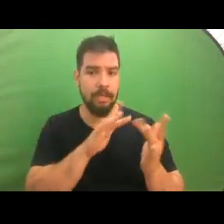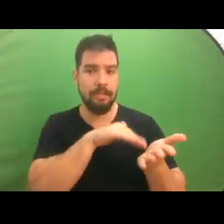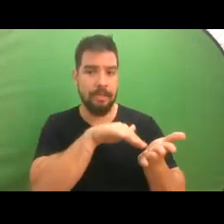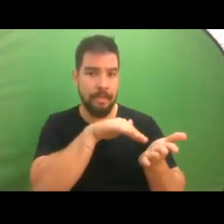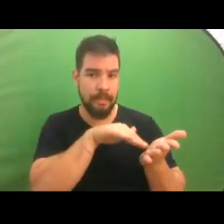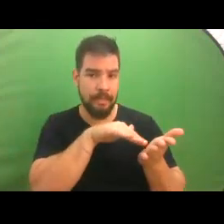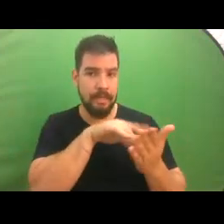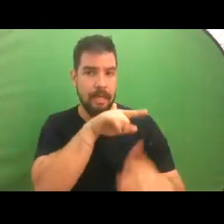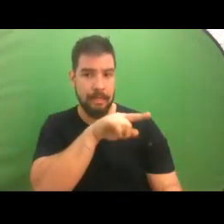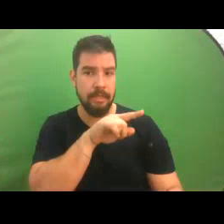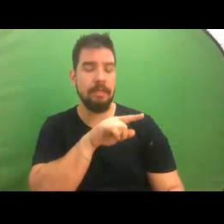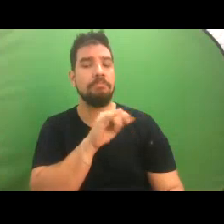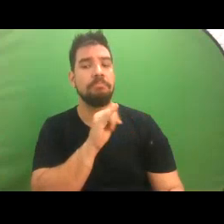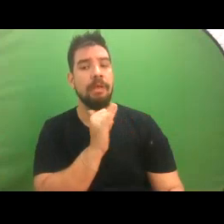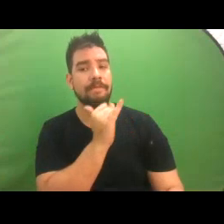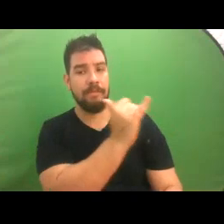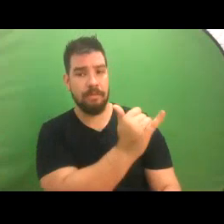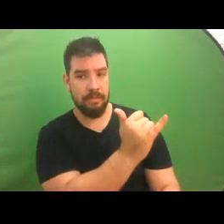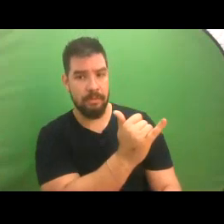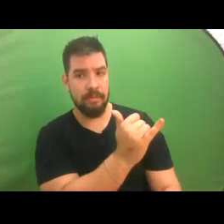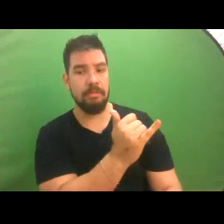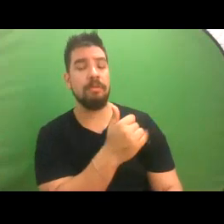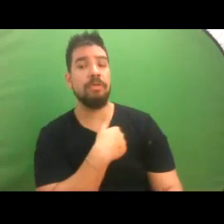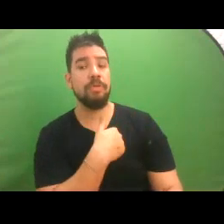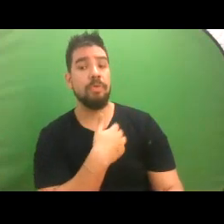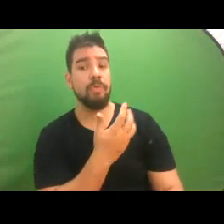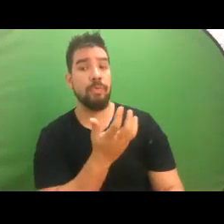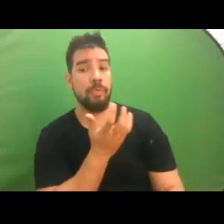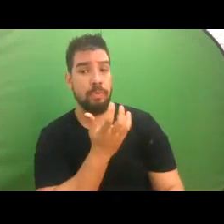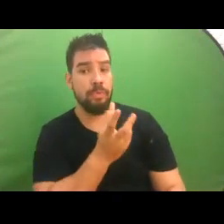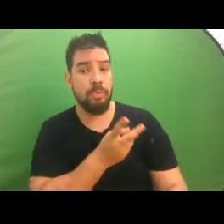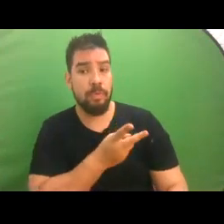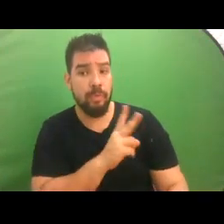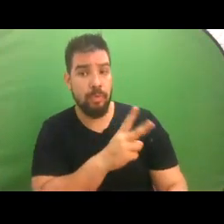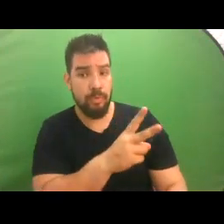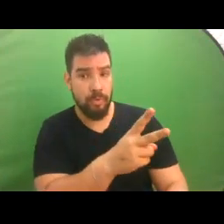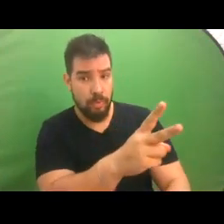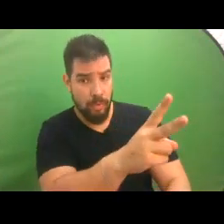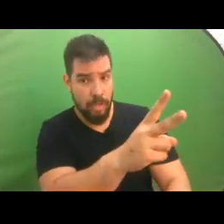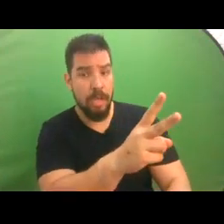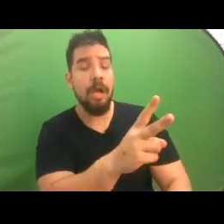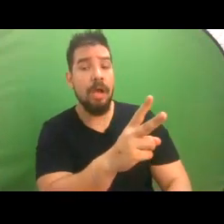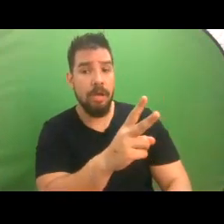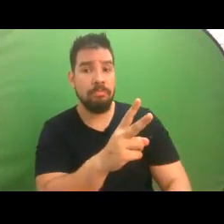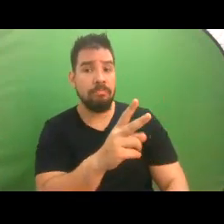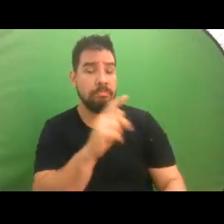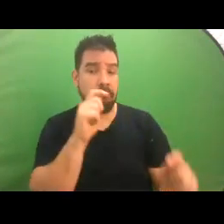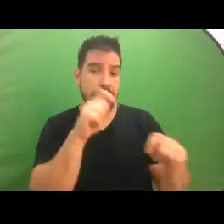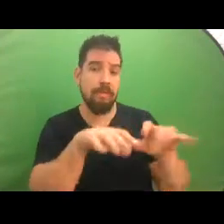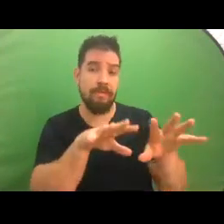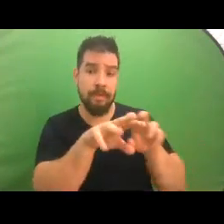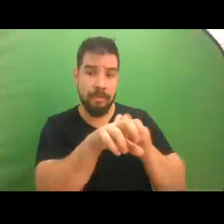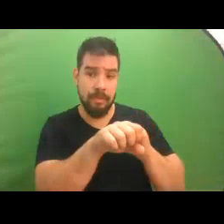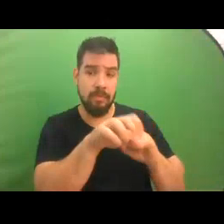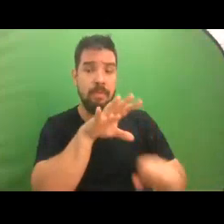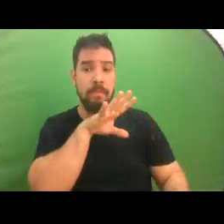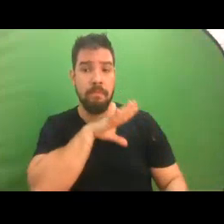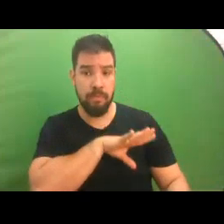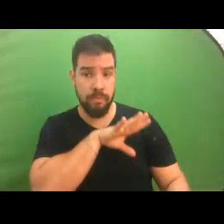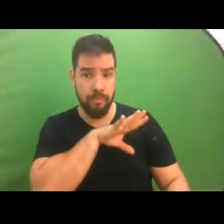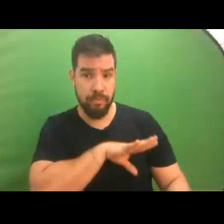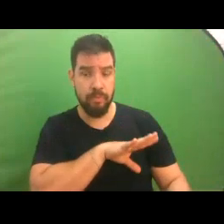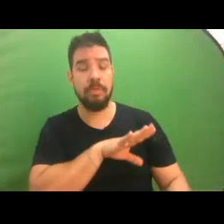e comuniquei que eu gostaria de dar continuidade até o fim para me fazer minha colação de grau do curso de Português e